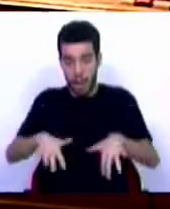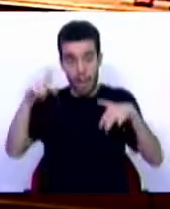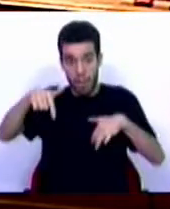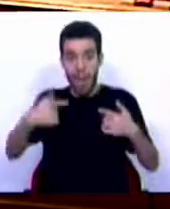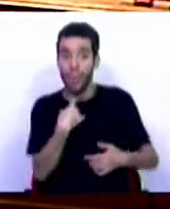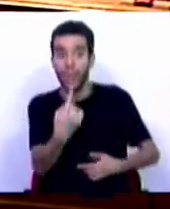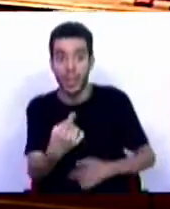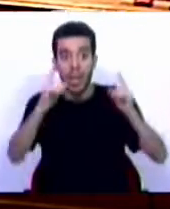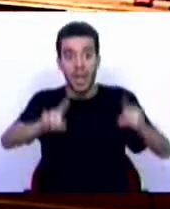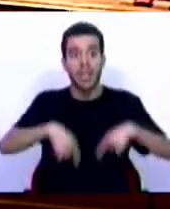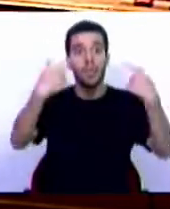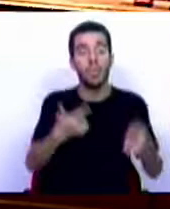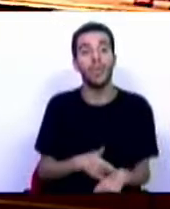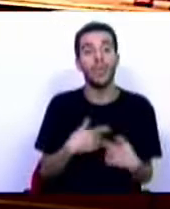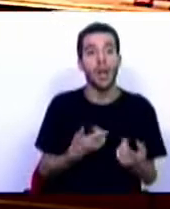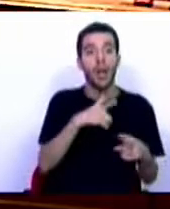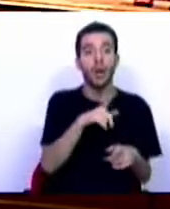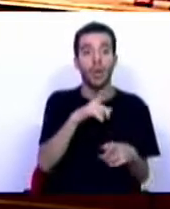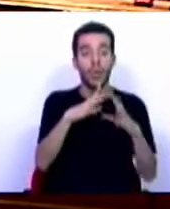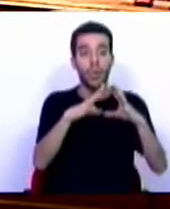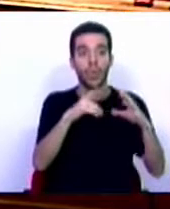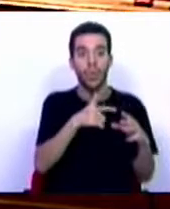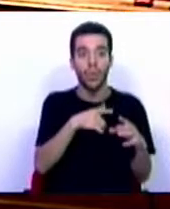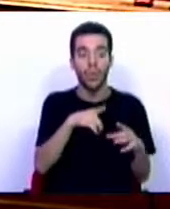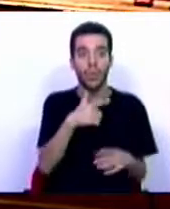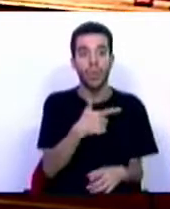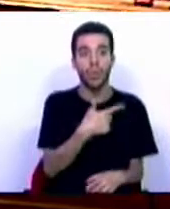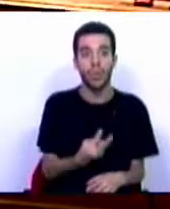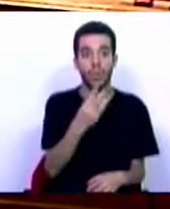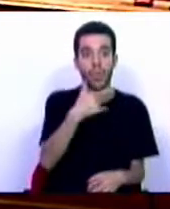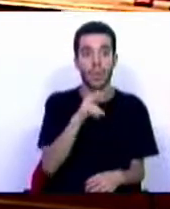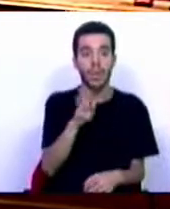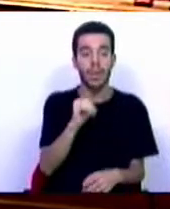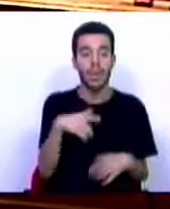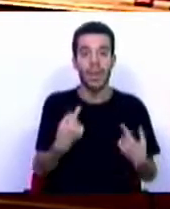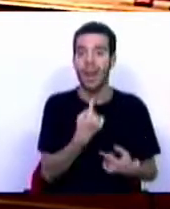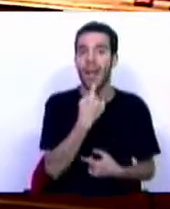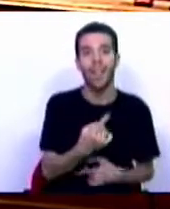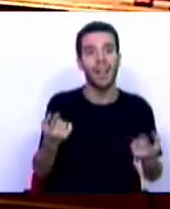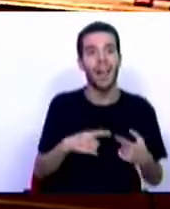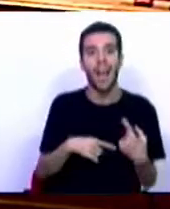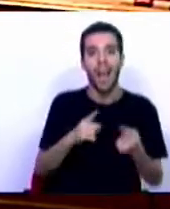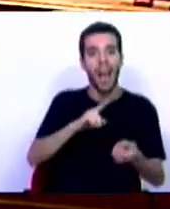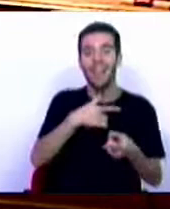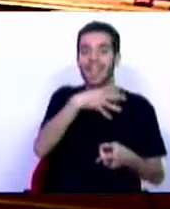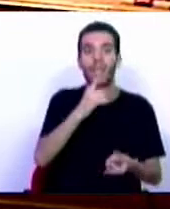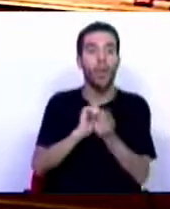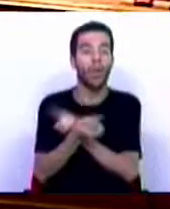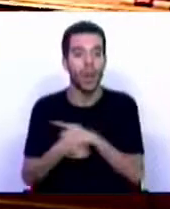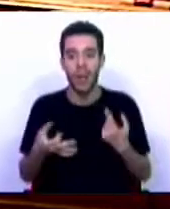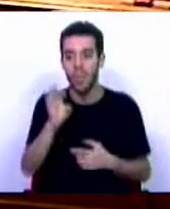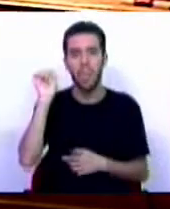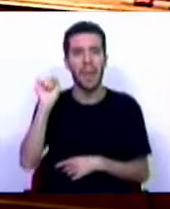a desdizer-se no Twitter do seu líder logo uns dias depois. Não contem com o PS para desinvestir no Estado